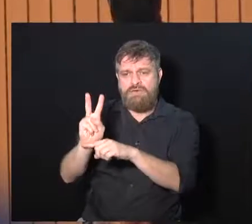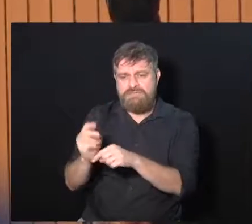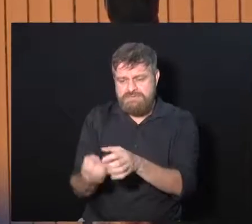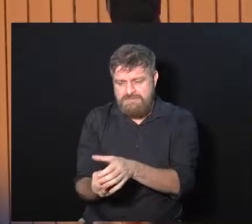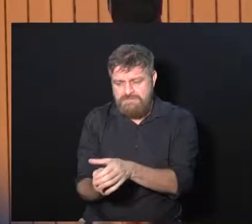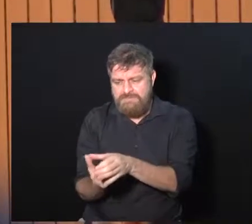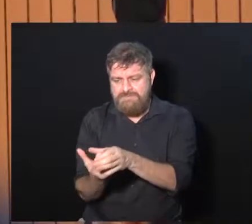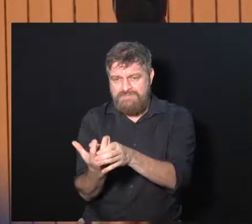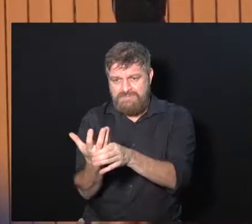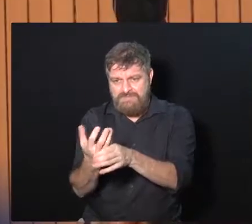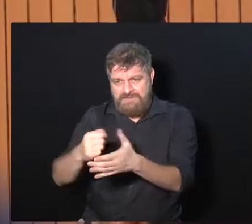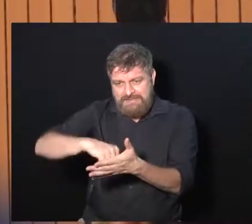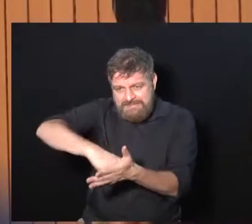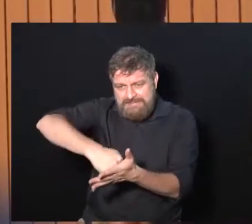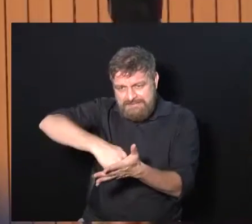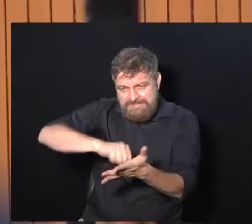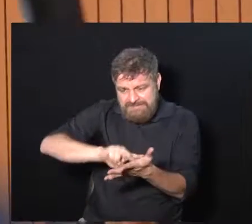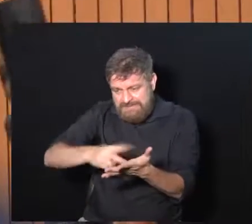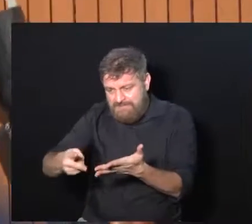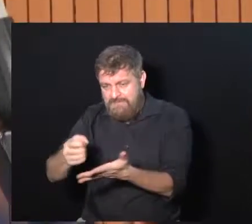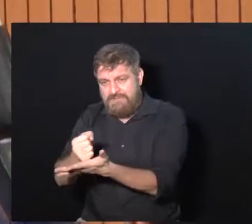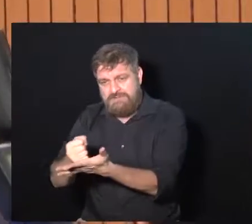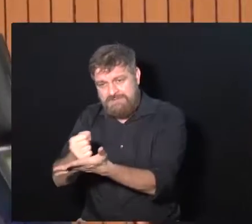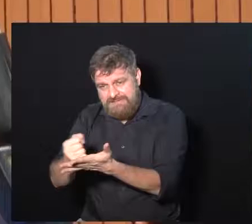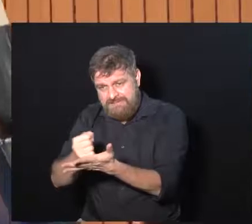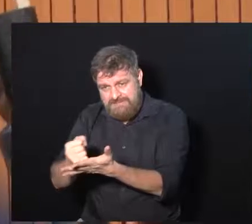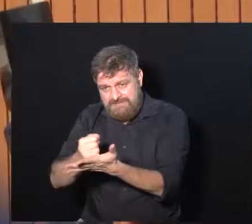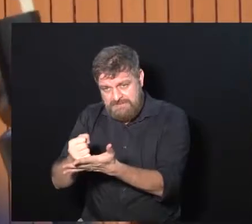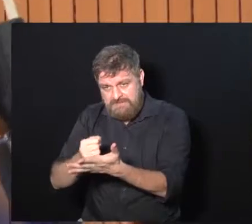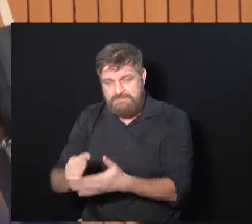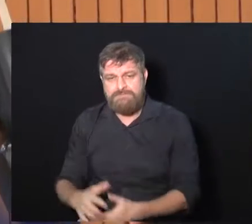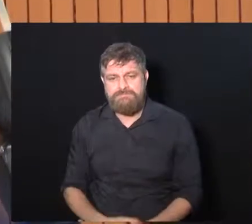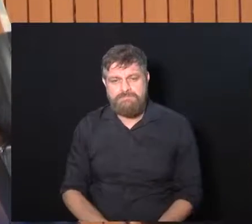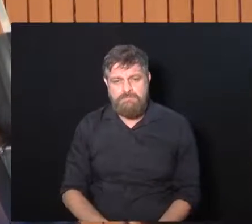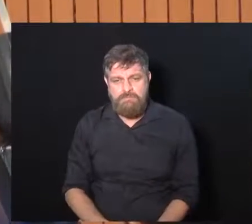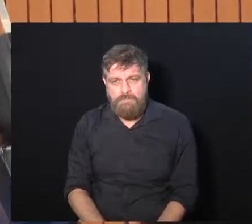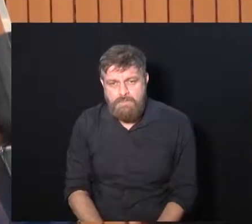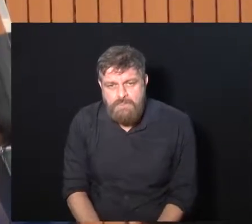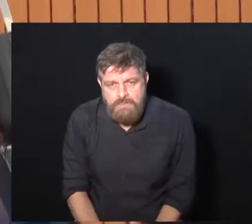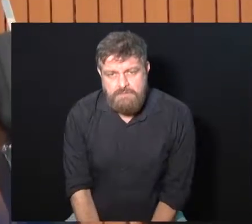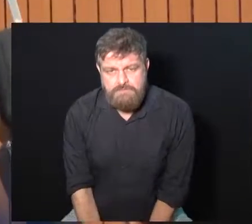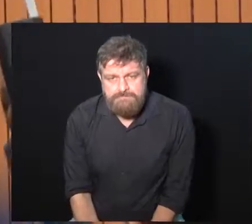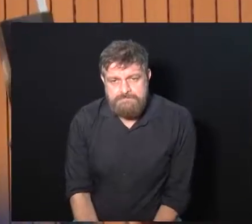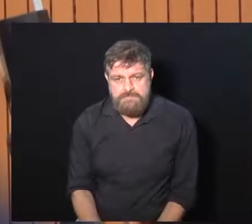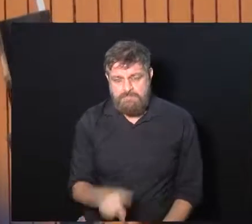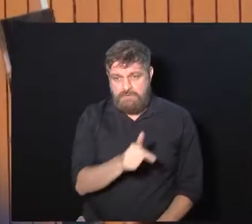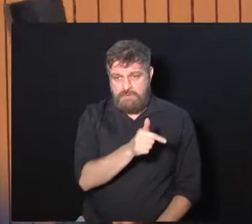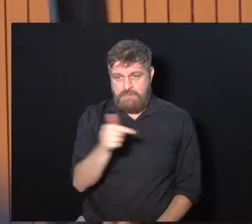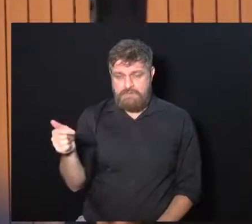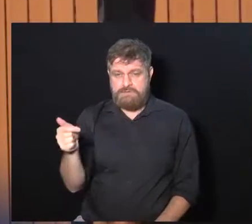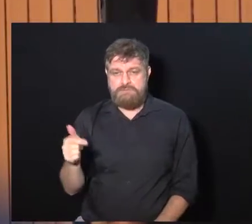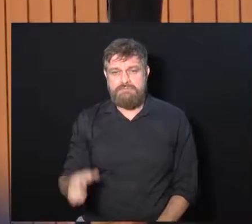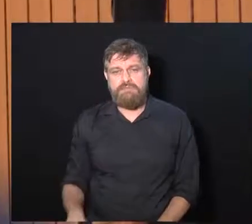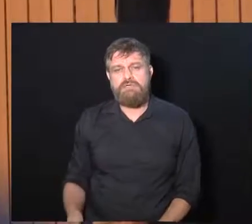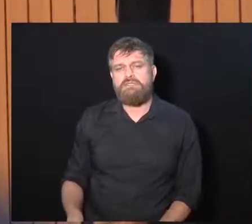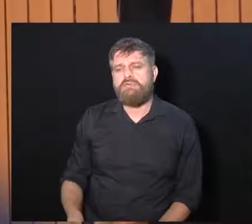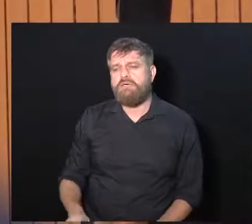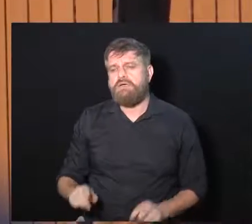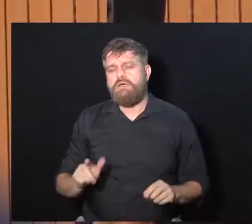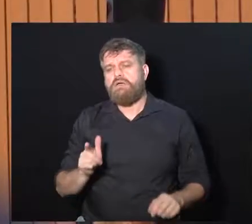essa fitoterapia, essa terapia com as plantas medicinais. E a Semana de Fitoterapia, ela